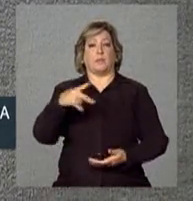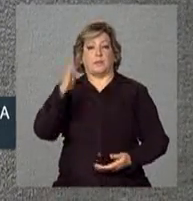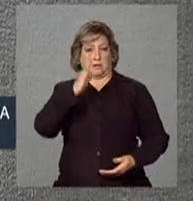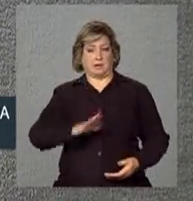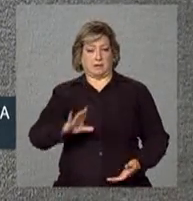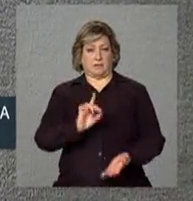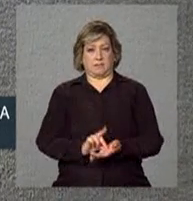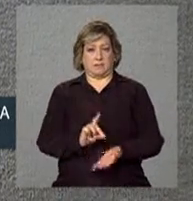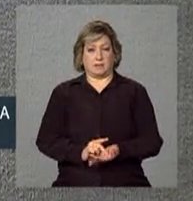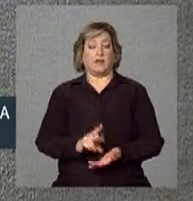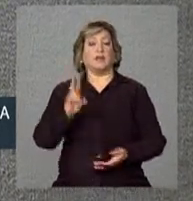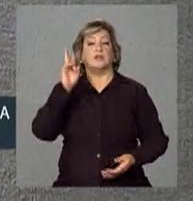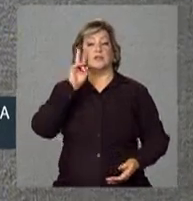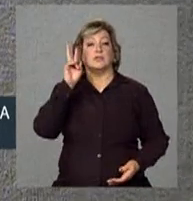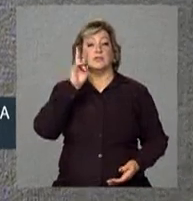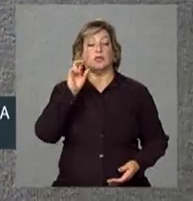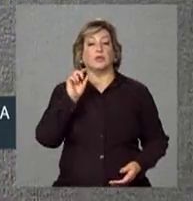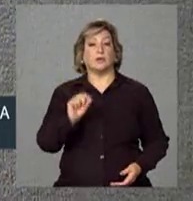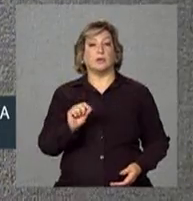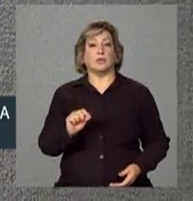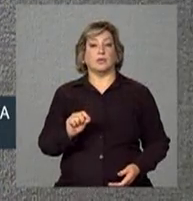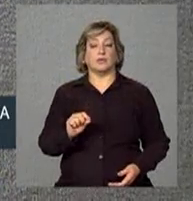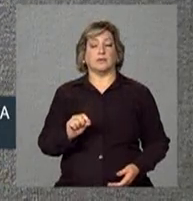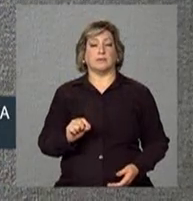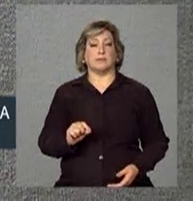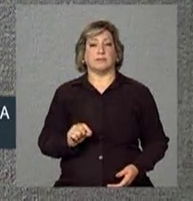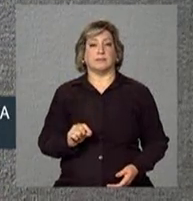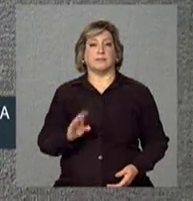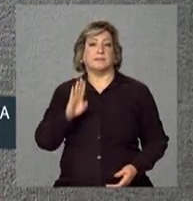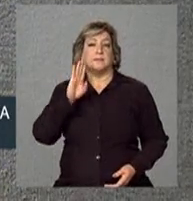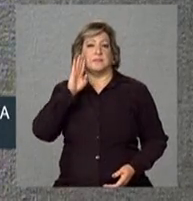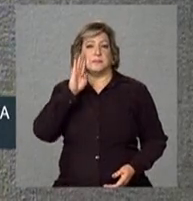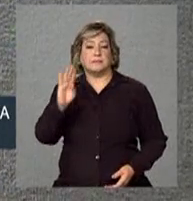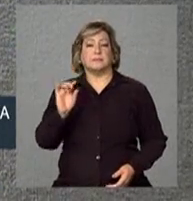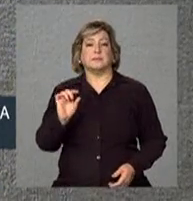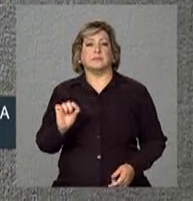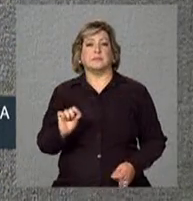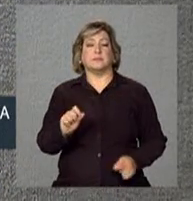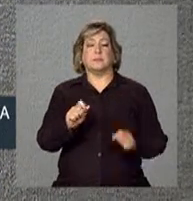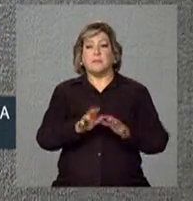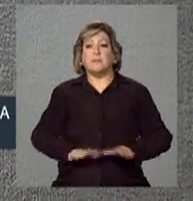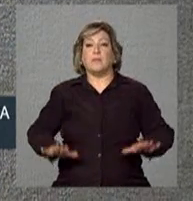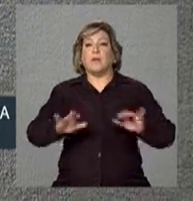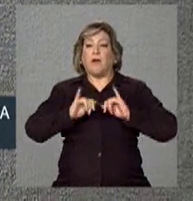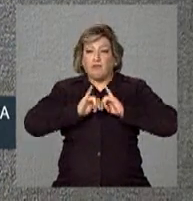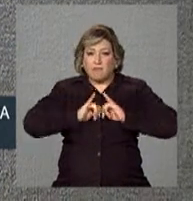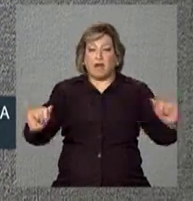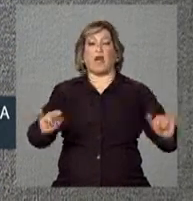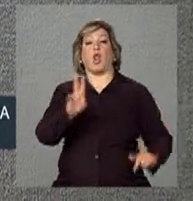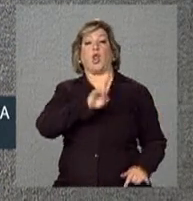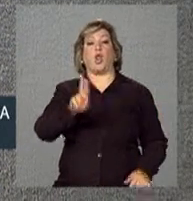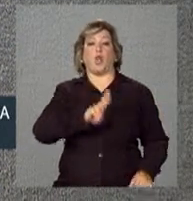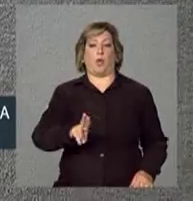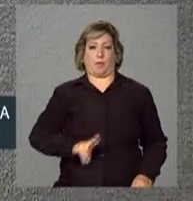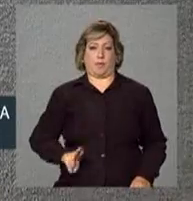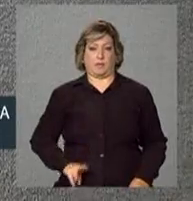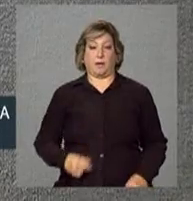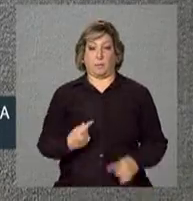da Verdade sobre, ao menos, a publicização de nomes, o que, no meu